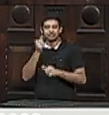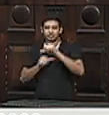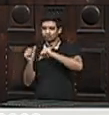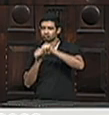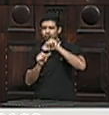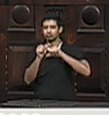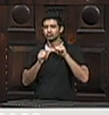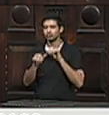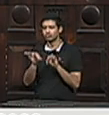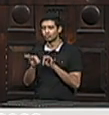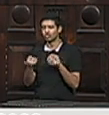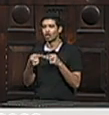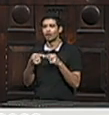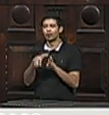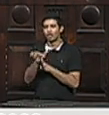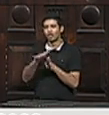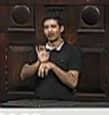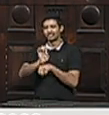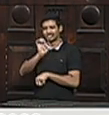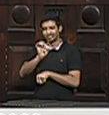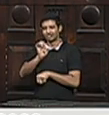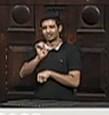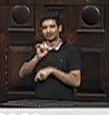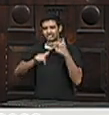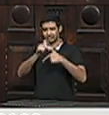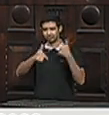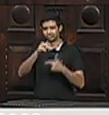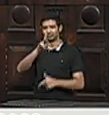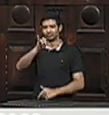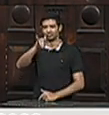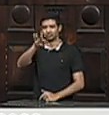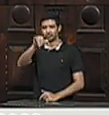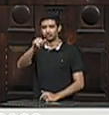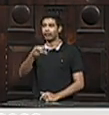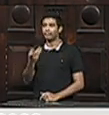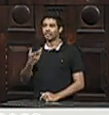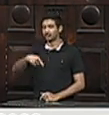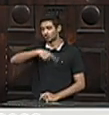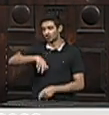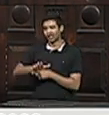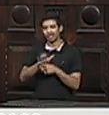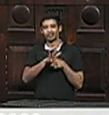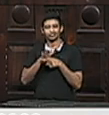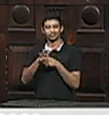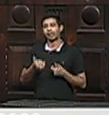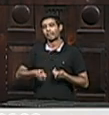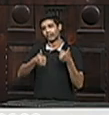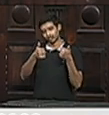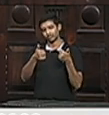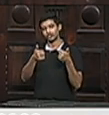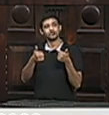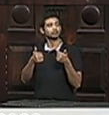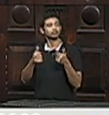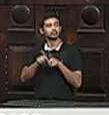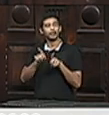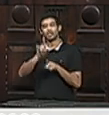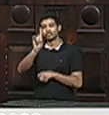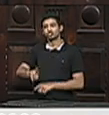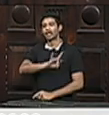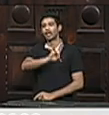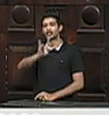conquistada na Justiça de não reajuste da contribuição previdenciária, mas que corre o risco de a decisão não ser